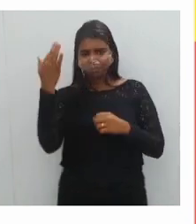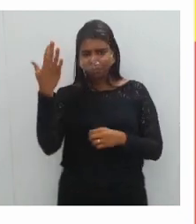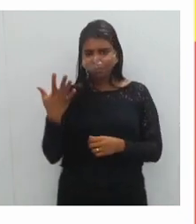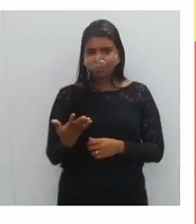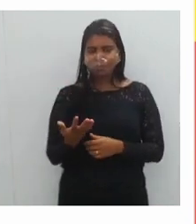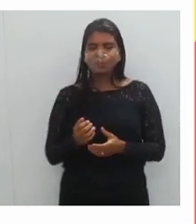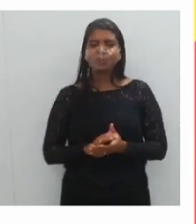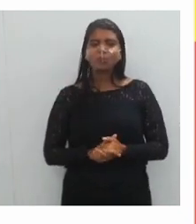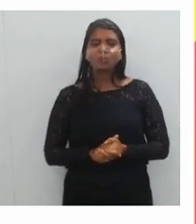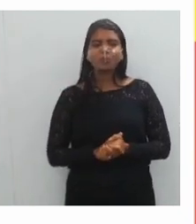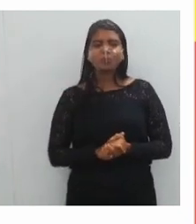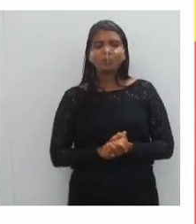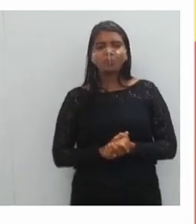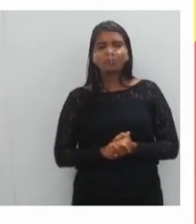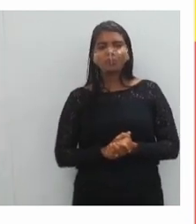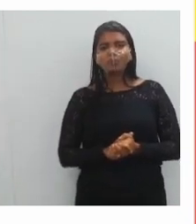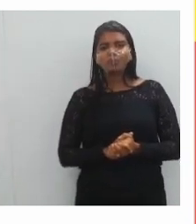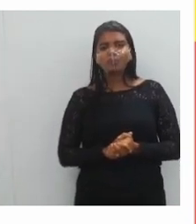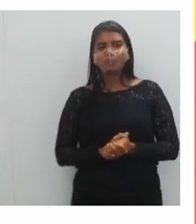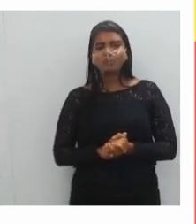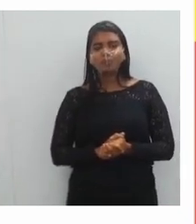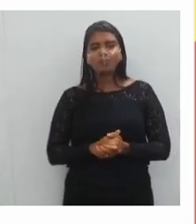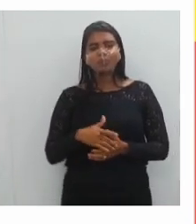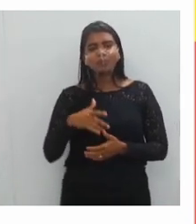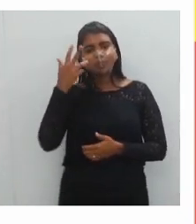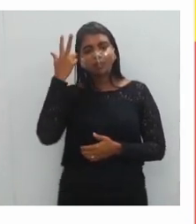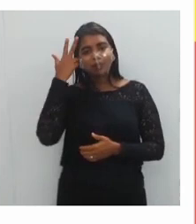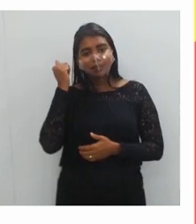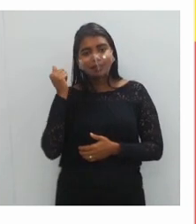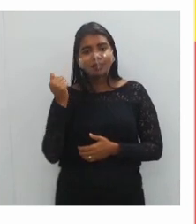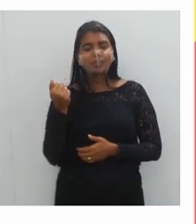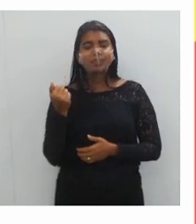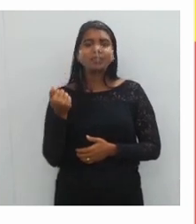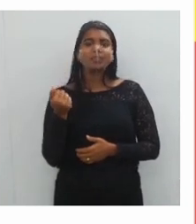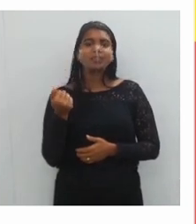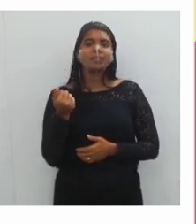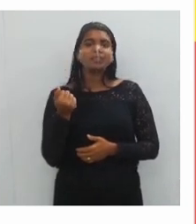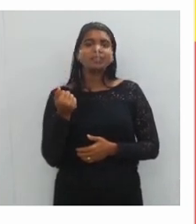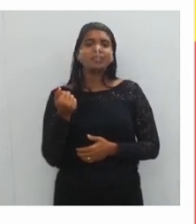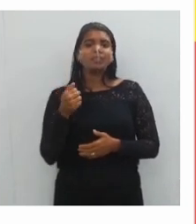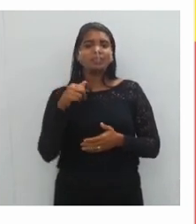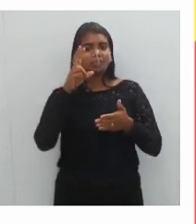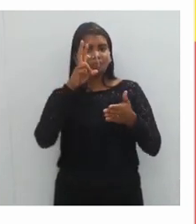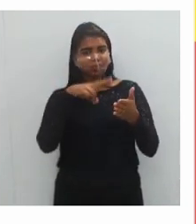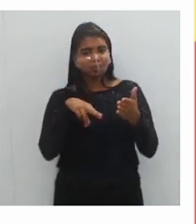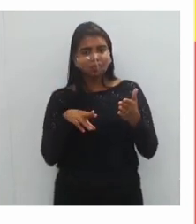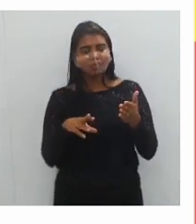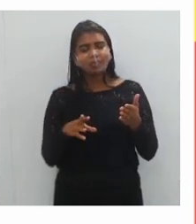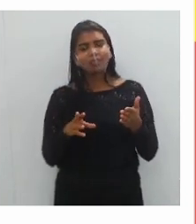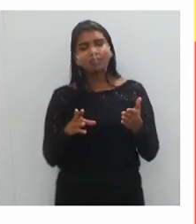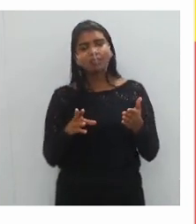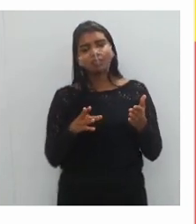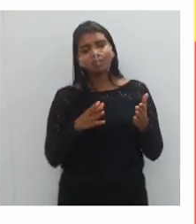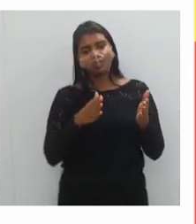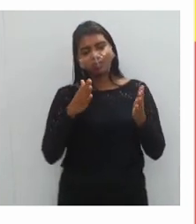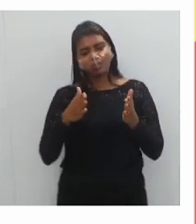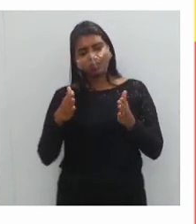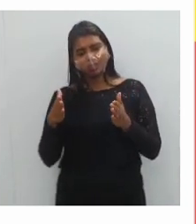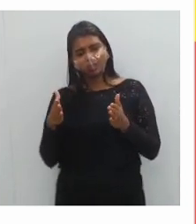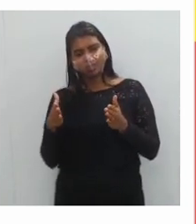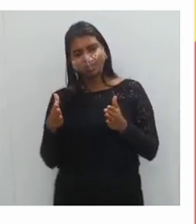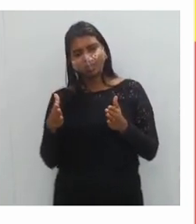assim. E ao mesmo tempo que durante a leitura, nós vamos atentando para essa